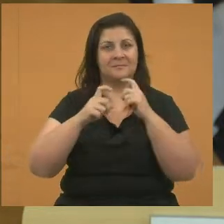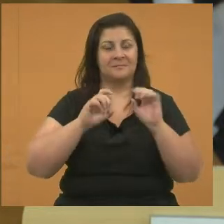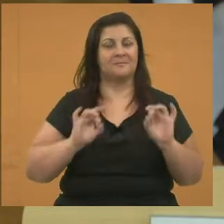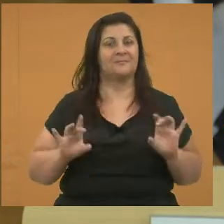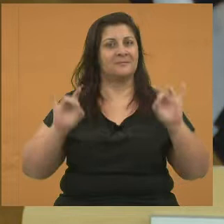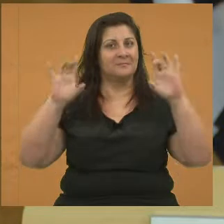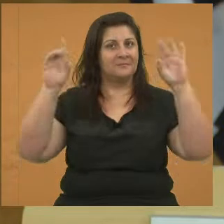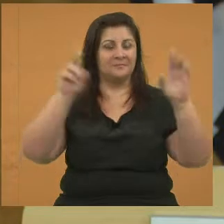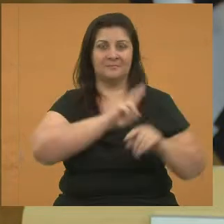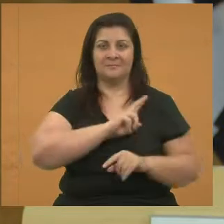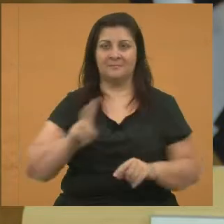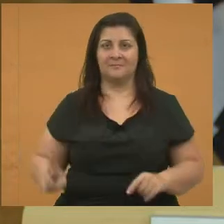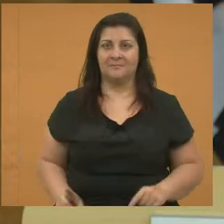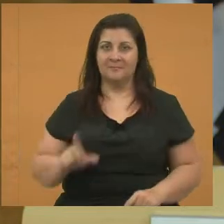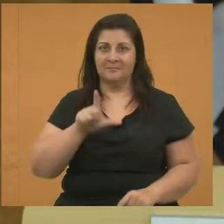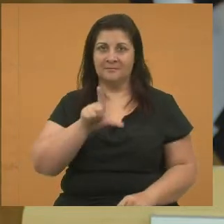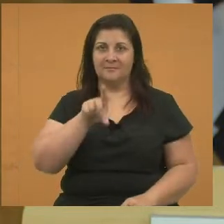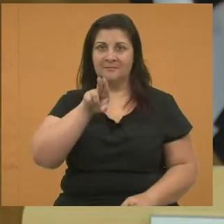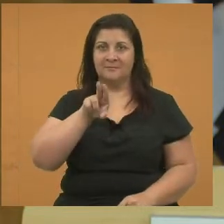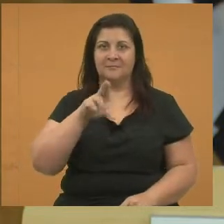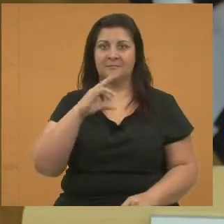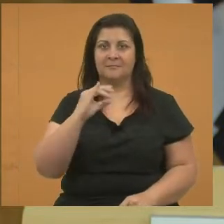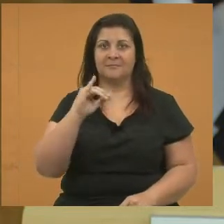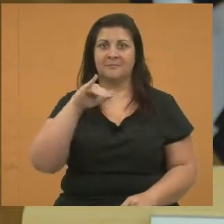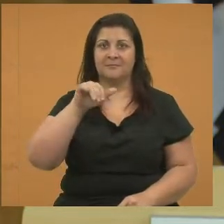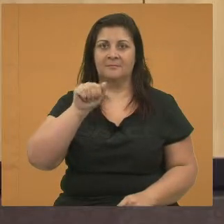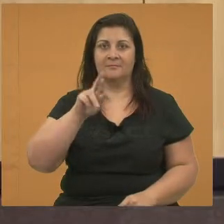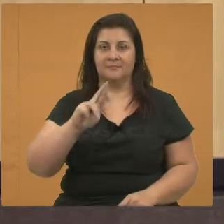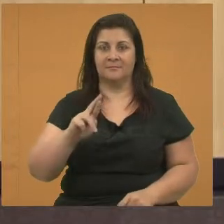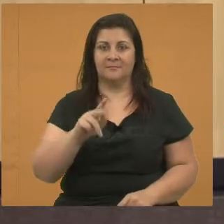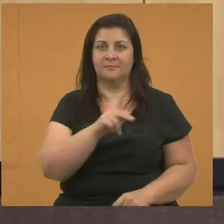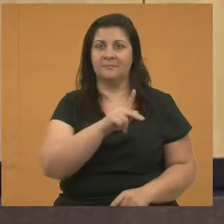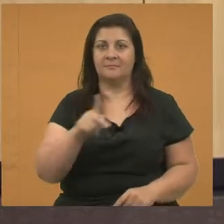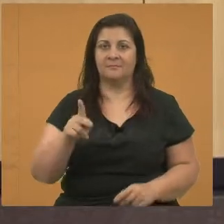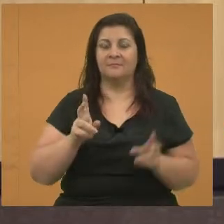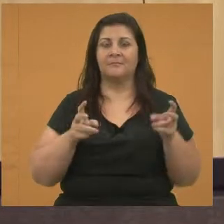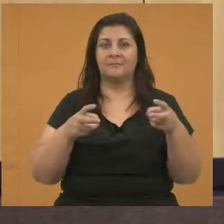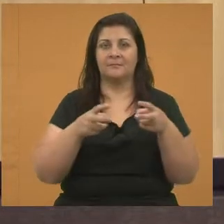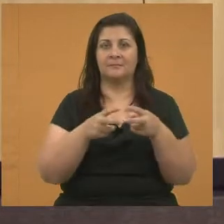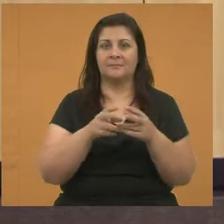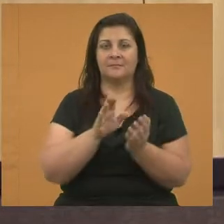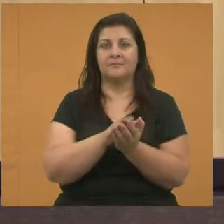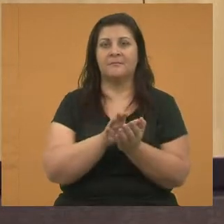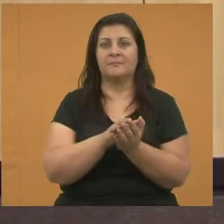excelentíssima vereadora Lucimar Ponciano, presidente da Câmara Municipal de Jacareí.